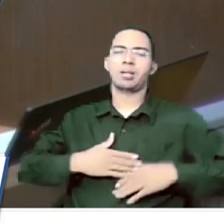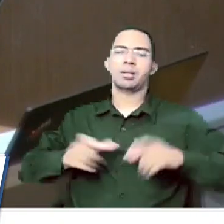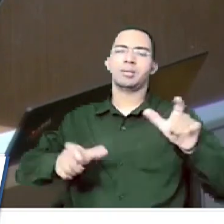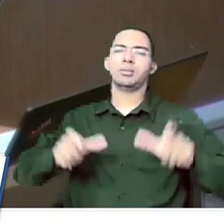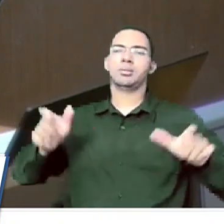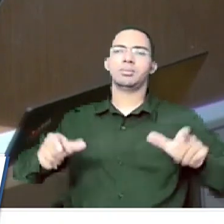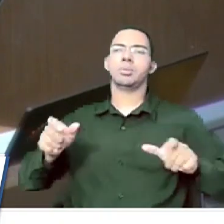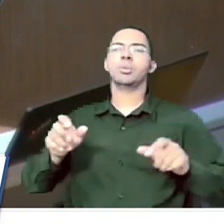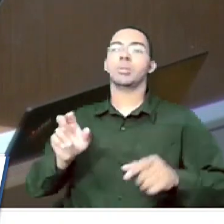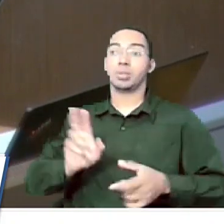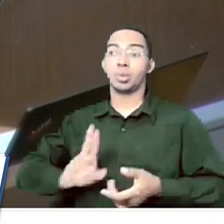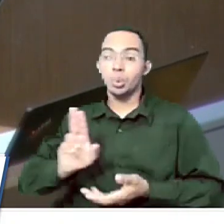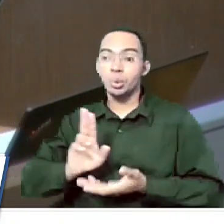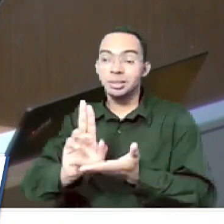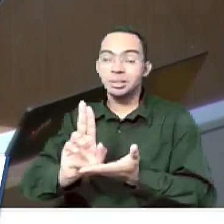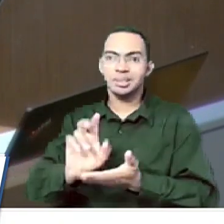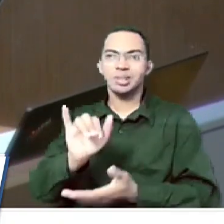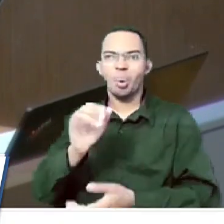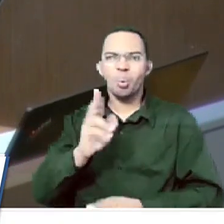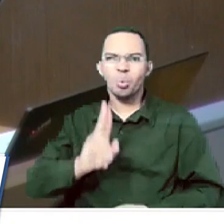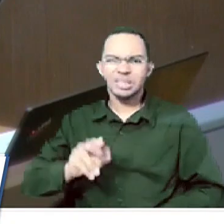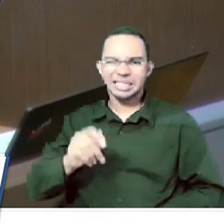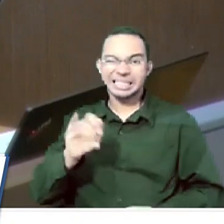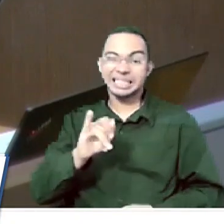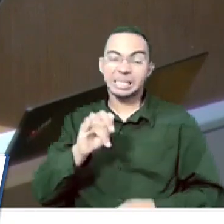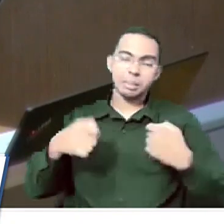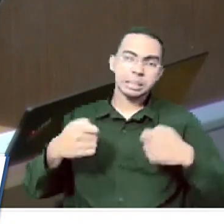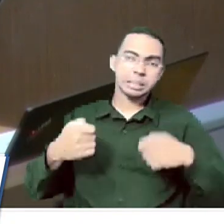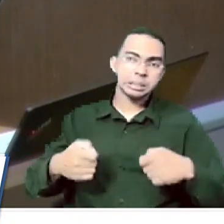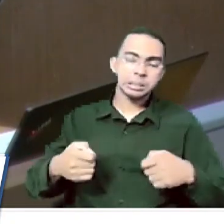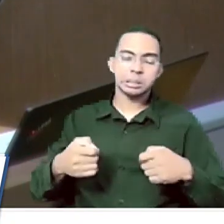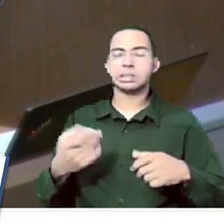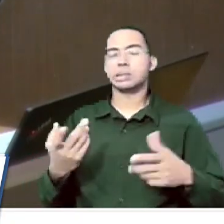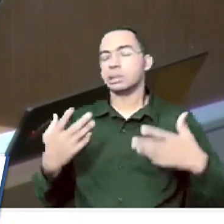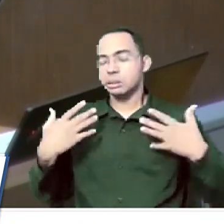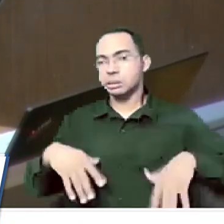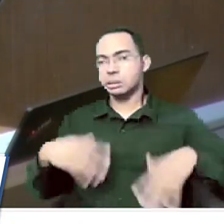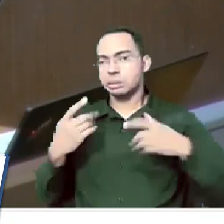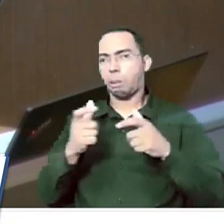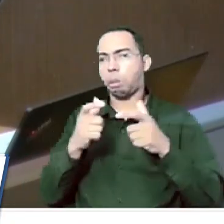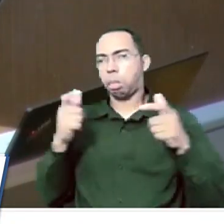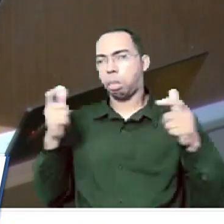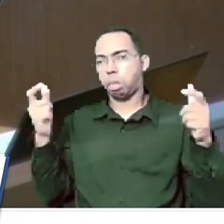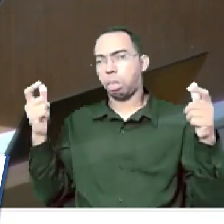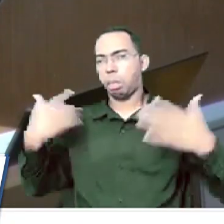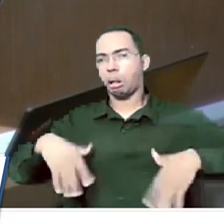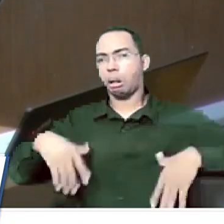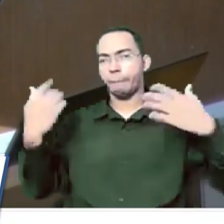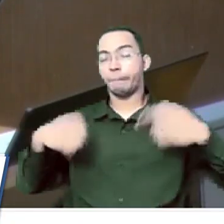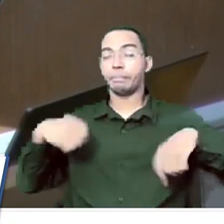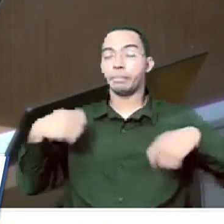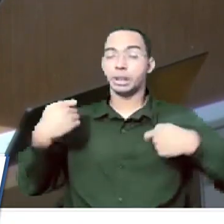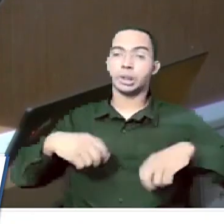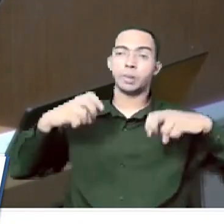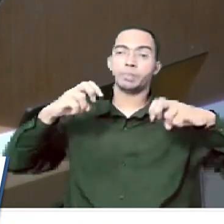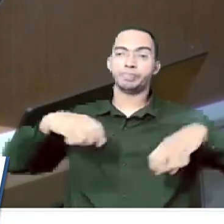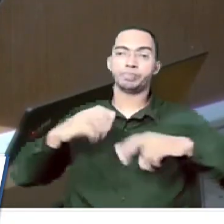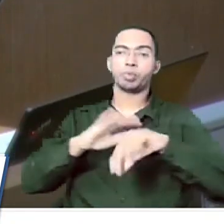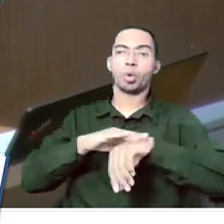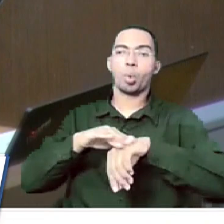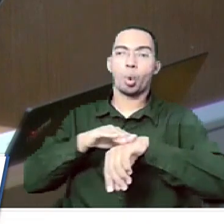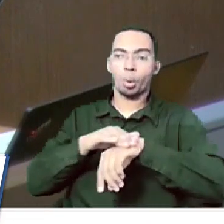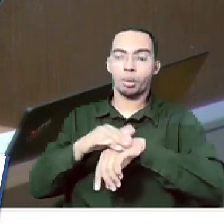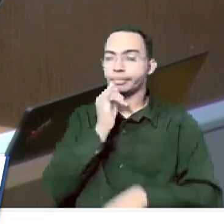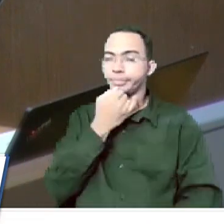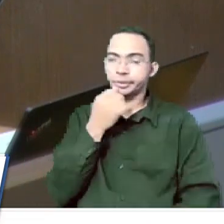Só usa realmente por necessidade. Então, é algo muito abrangente, é algo para se conversar. Infelizmente, estamos aí no 3º